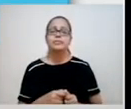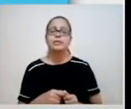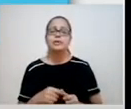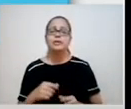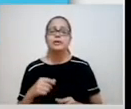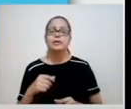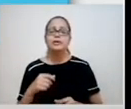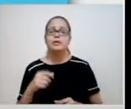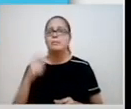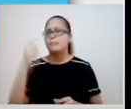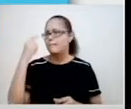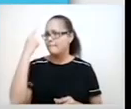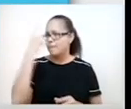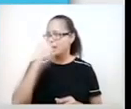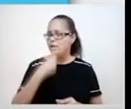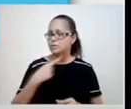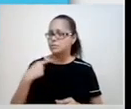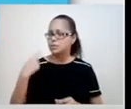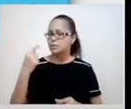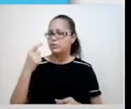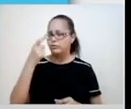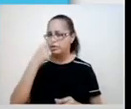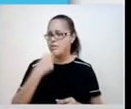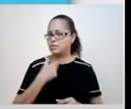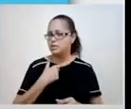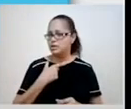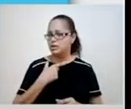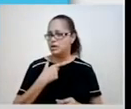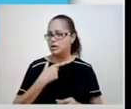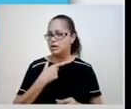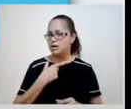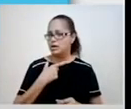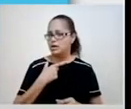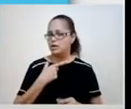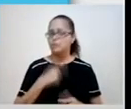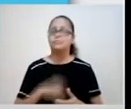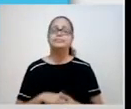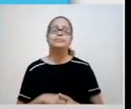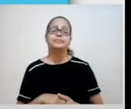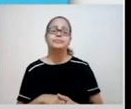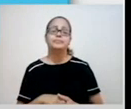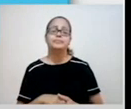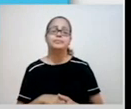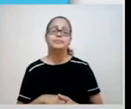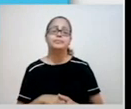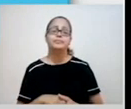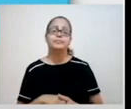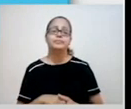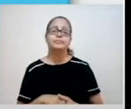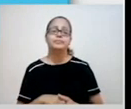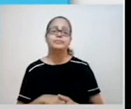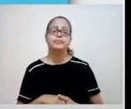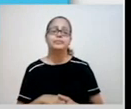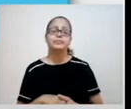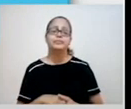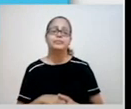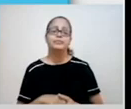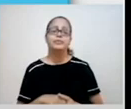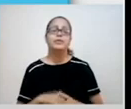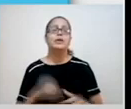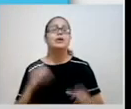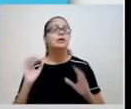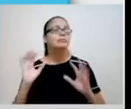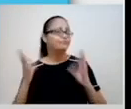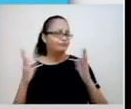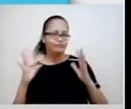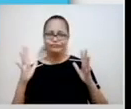pela expressão facial. Então, eu, por exemplo, eu mexo muito o meu rosto quando eu quero falar alguma coisa. A fisionomia, mímicas, eu mexo